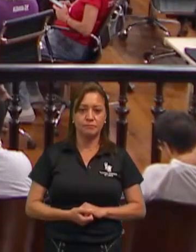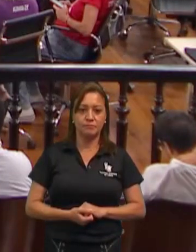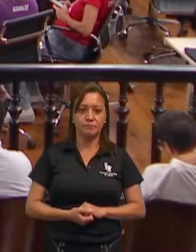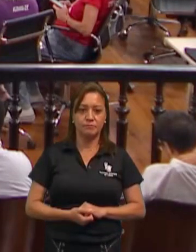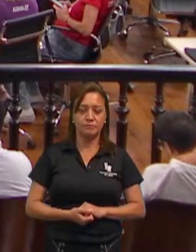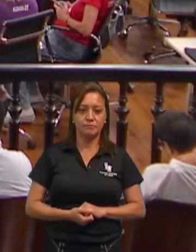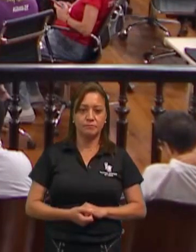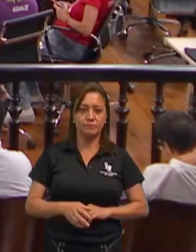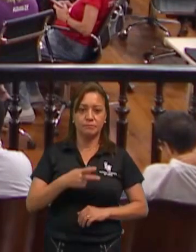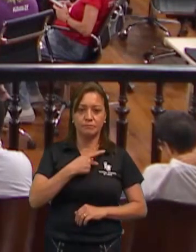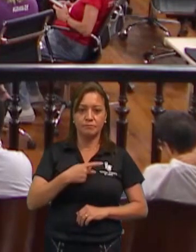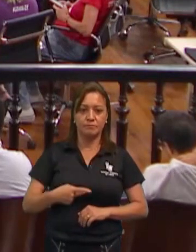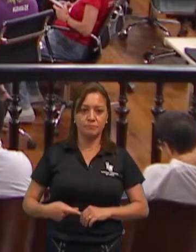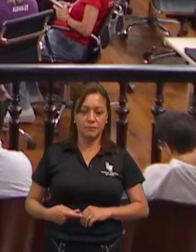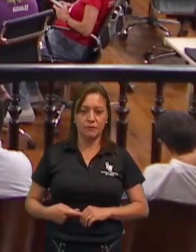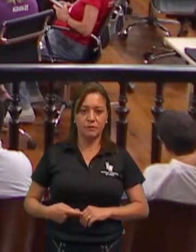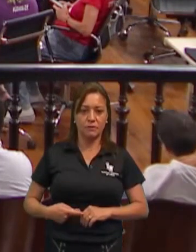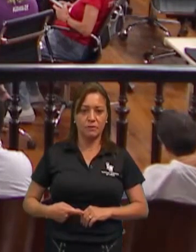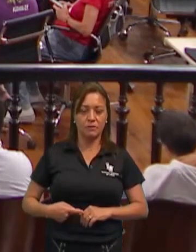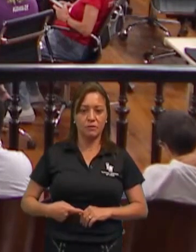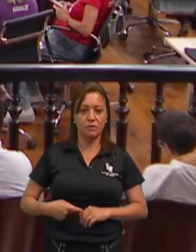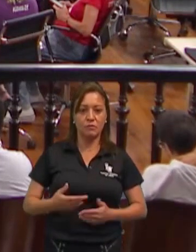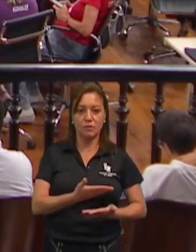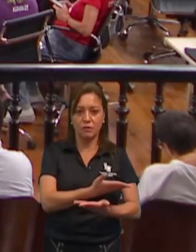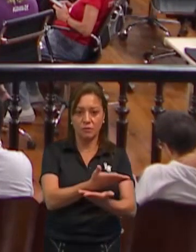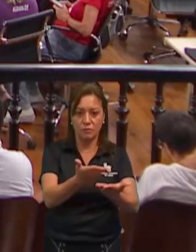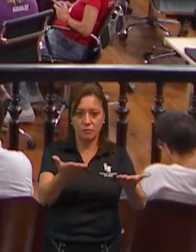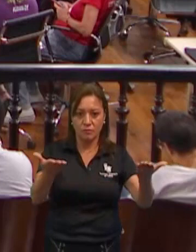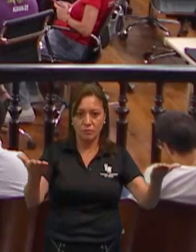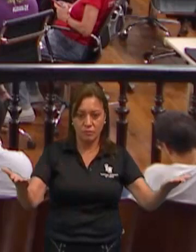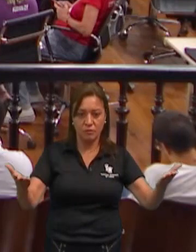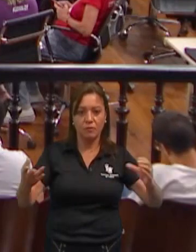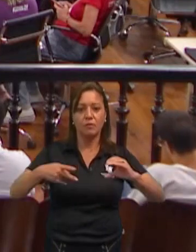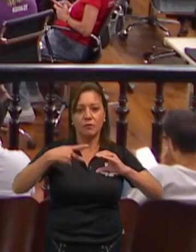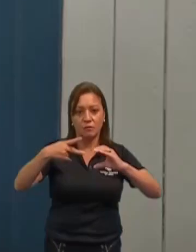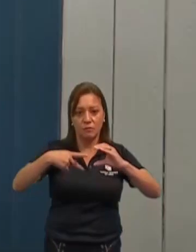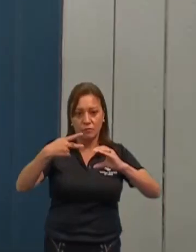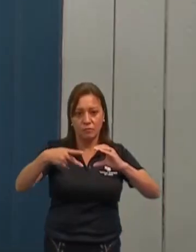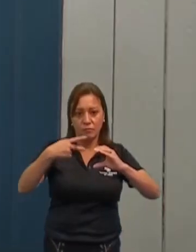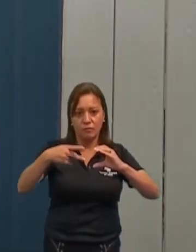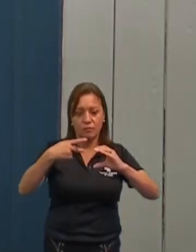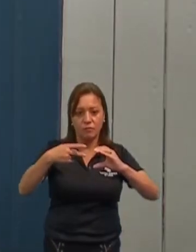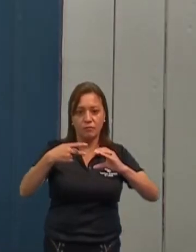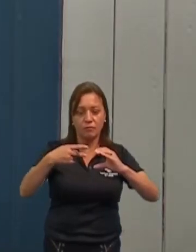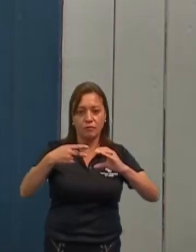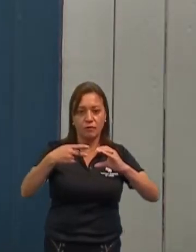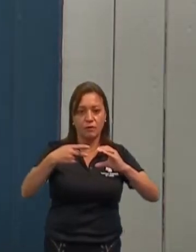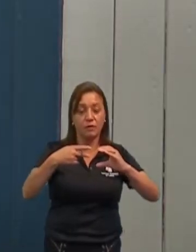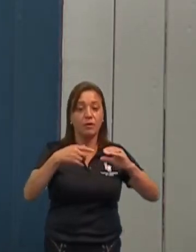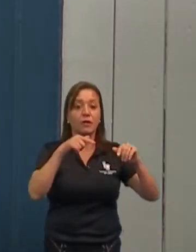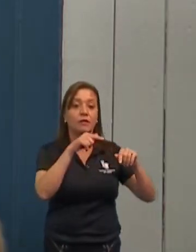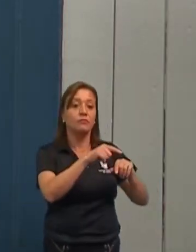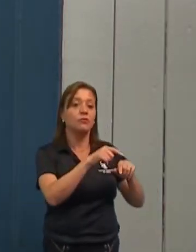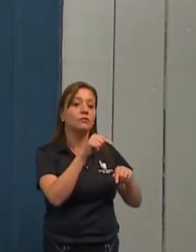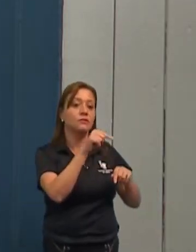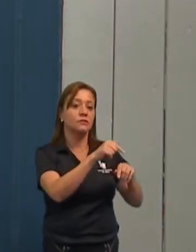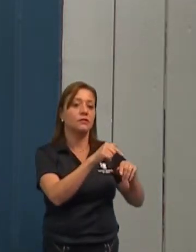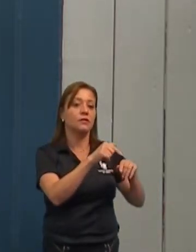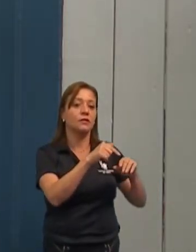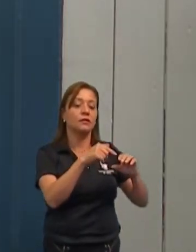Senhor presidente, em nome de Vossa Senhoria, eu cumprimento todos os demais pares, funcionários da casa, telespectadores da TV Câmara. Vai